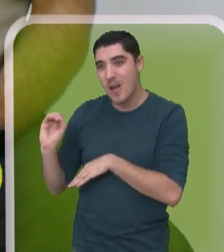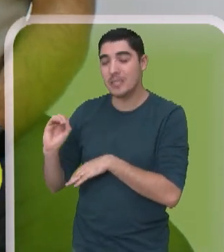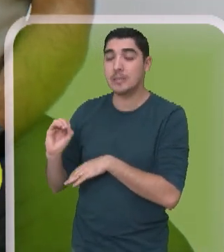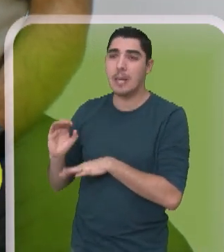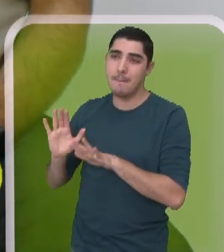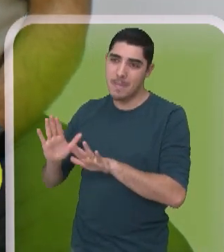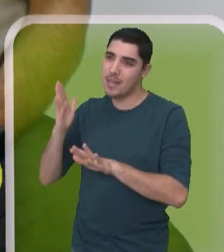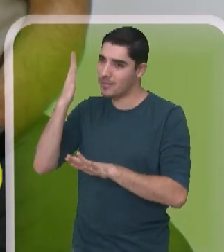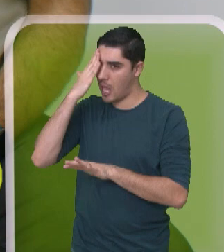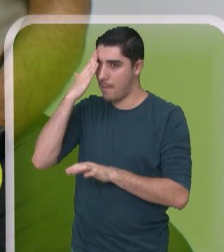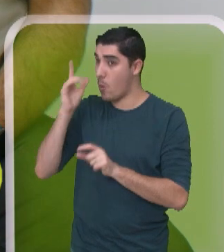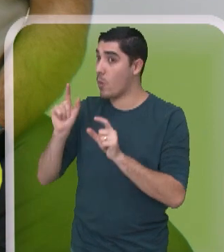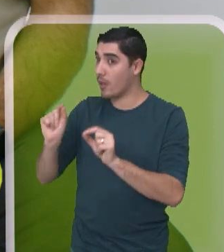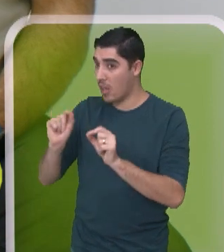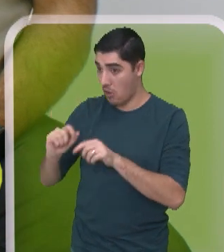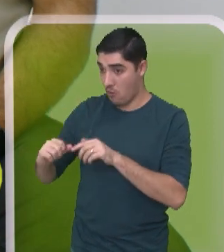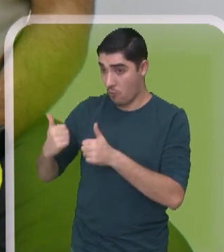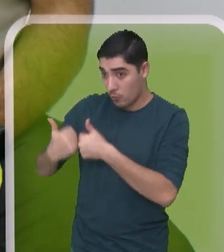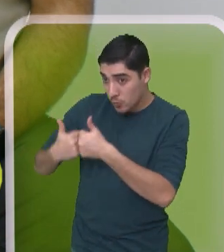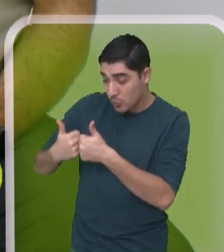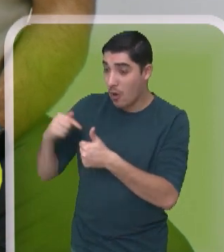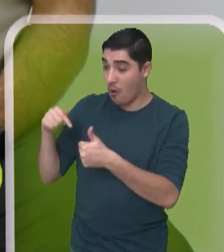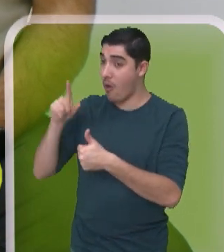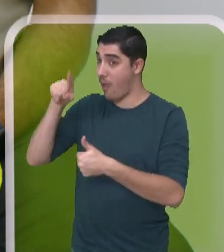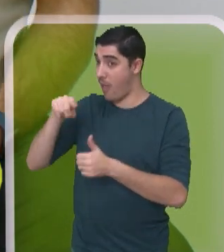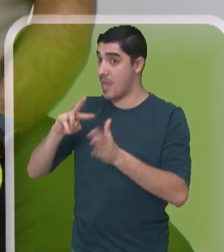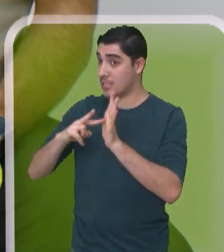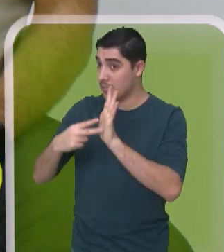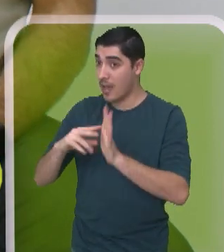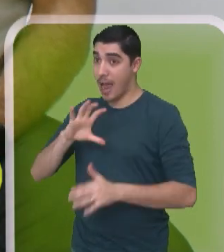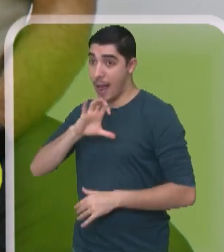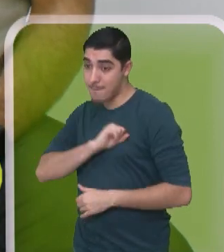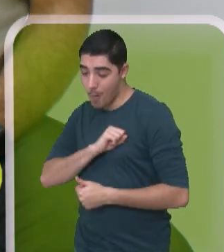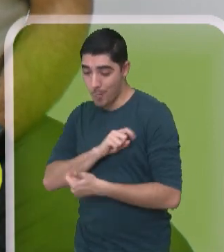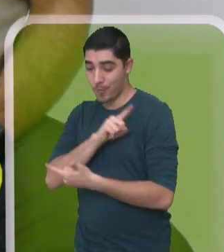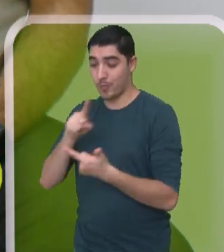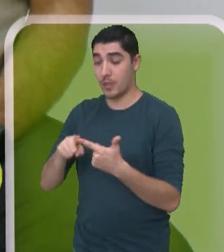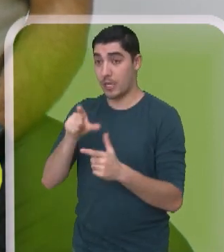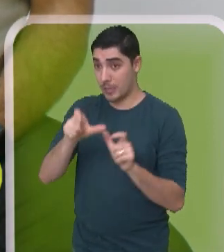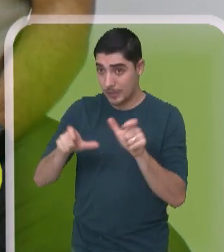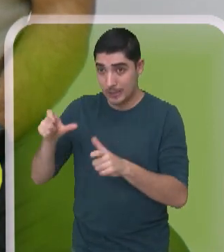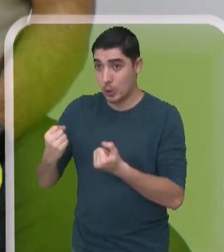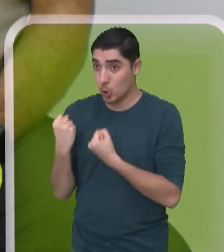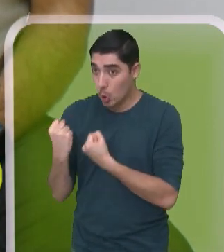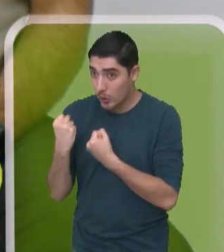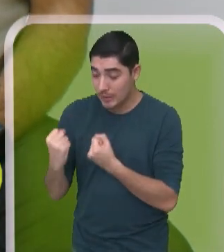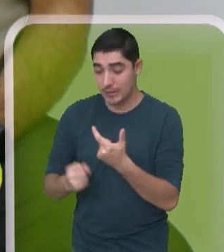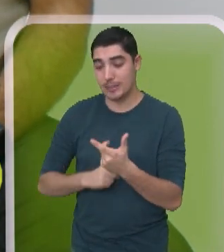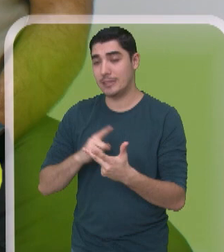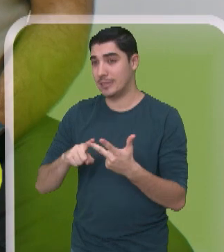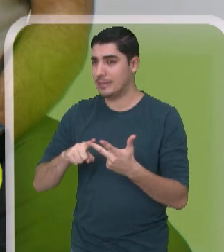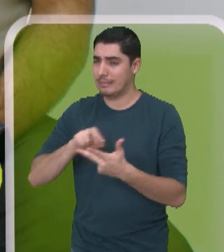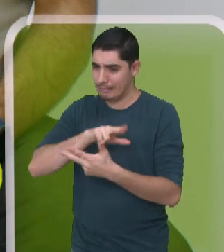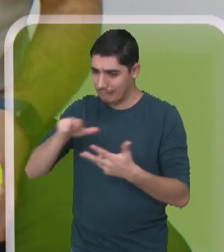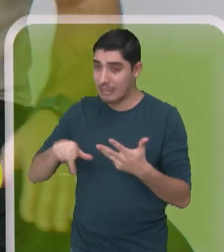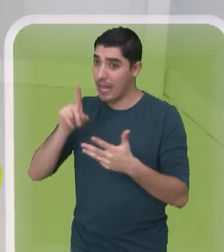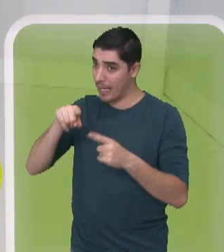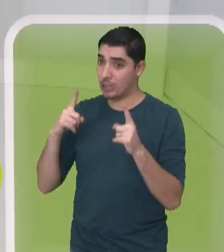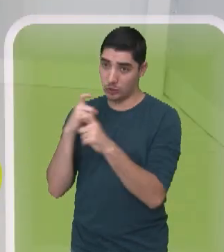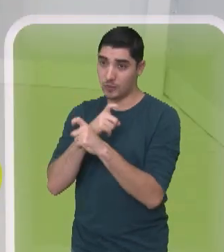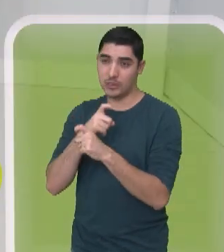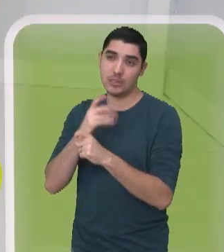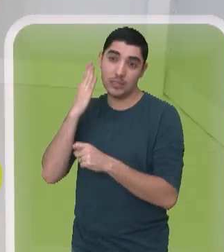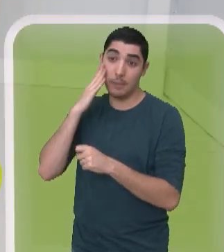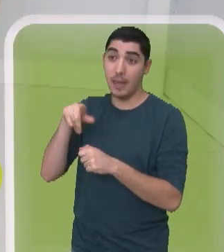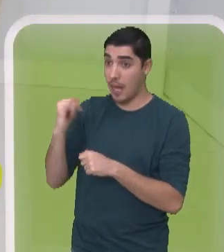gente sabe que futebol ela move paixão, né, move torcida, e realmente é difícil, né? A gente sabe que o resultado impacta